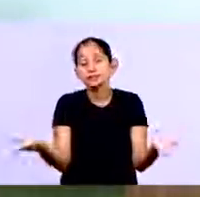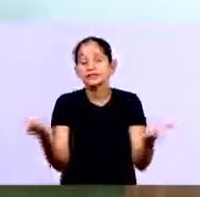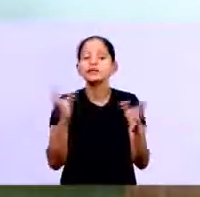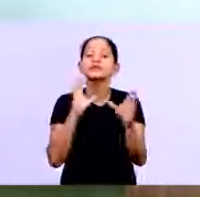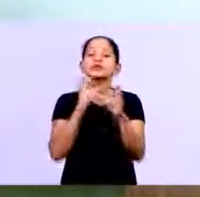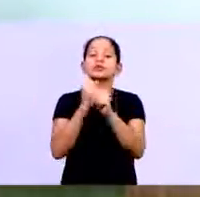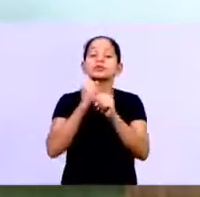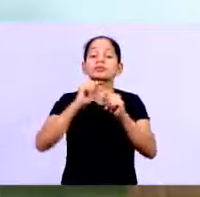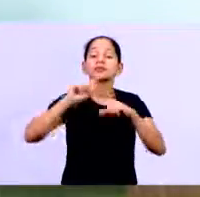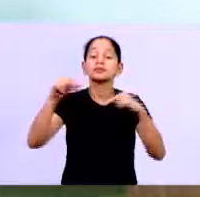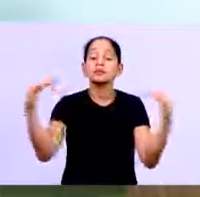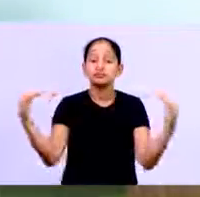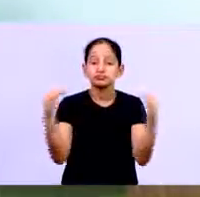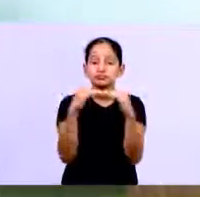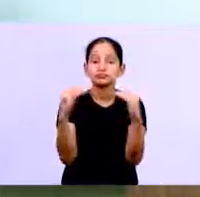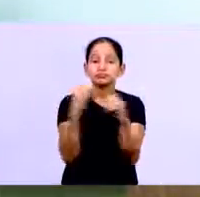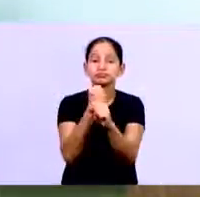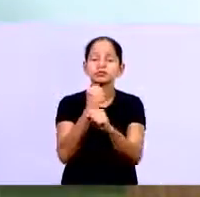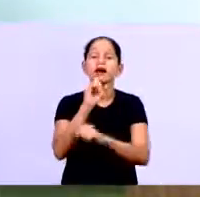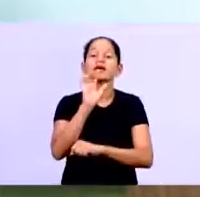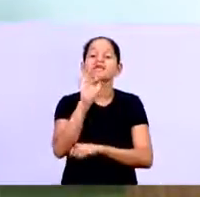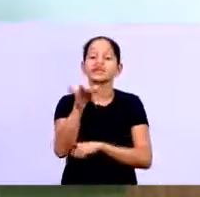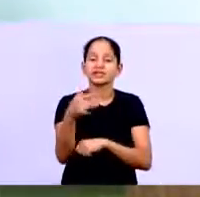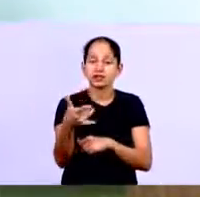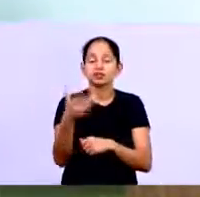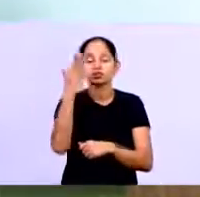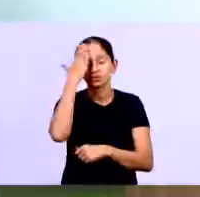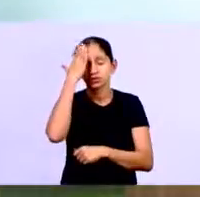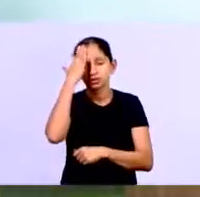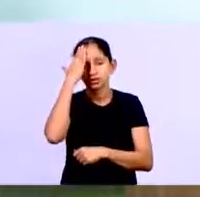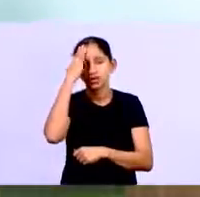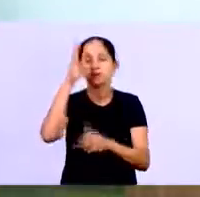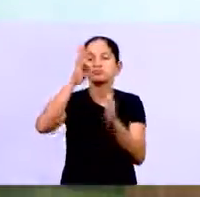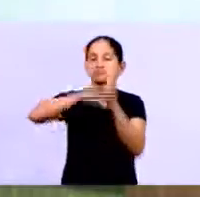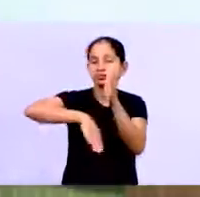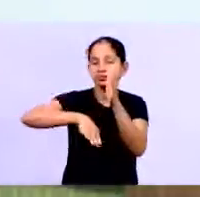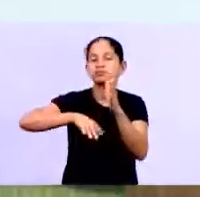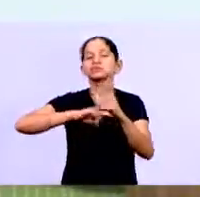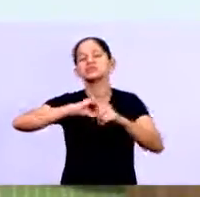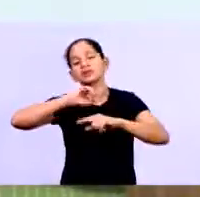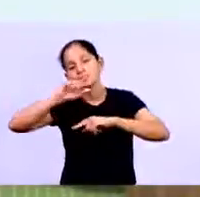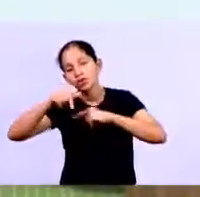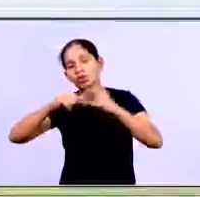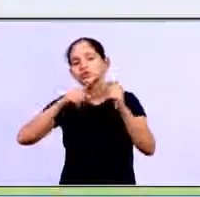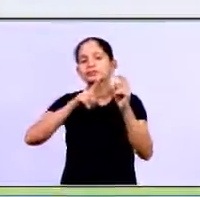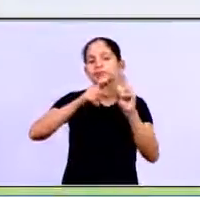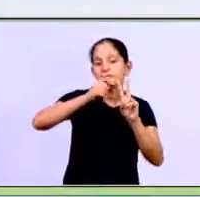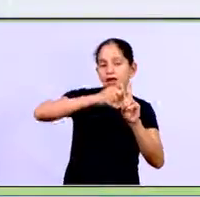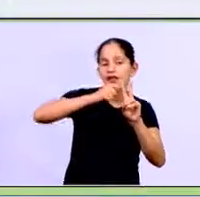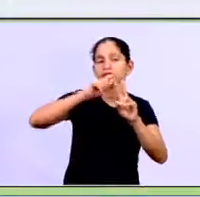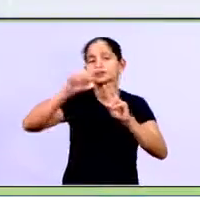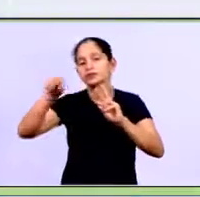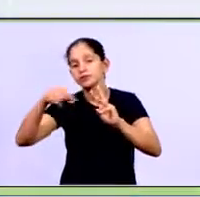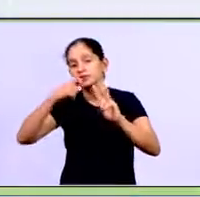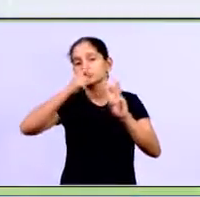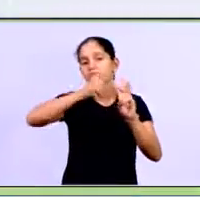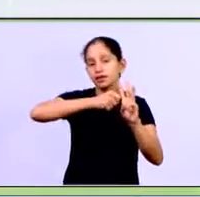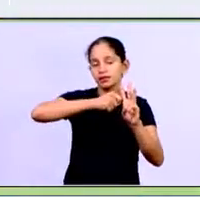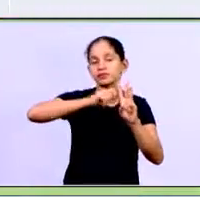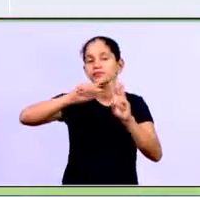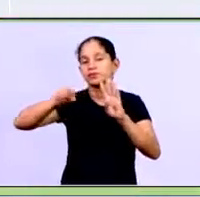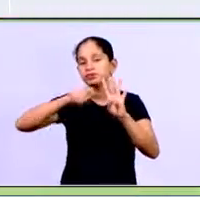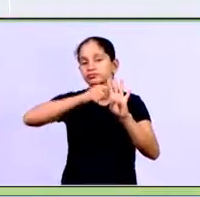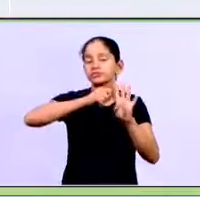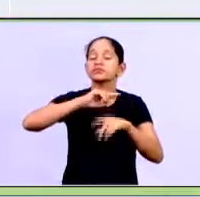soma os dois e você tem um pagamento. Feito isso, é só você descontar aquela amortização do problema. E aqui, o que o Rafael